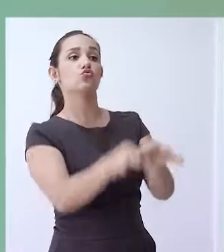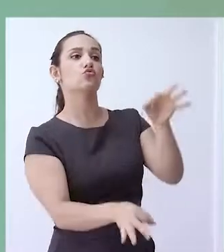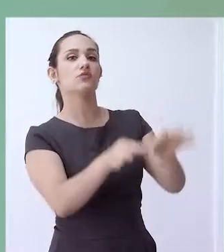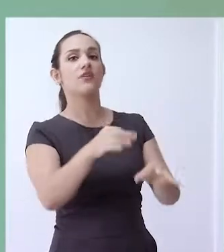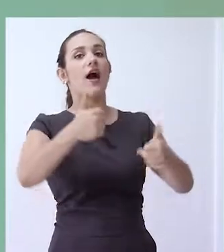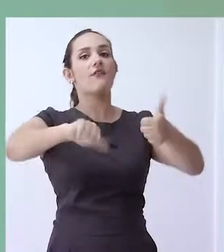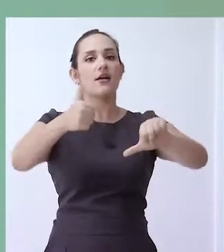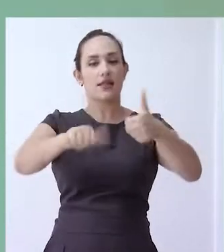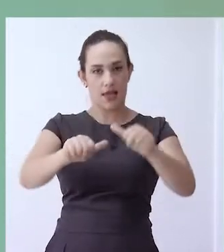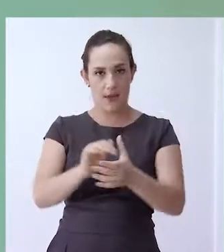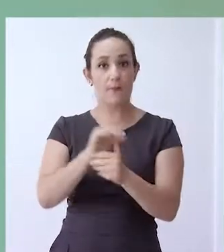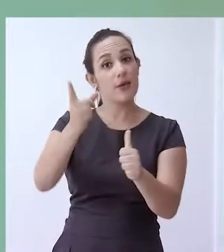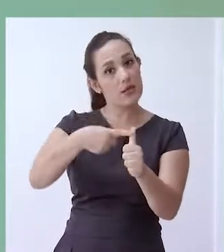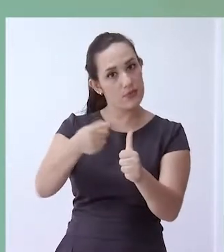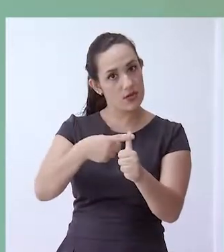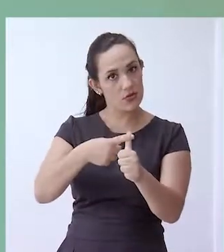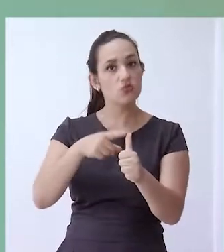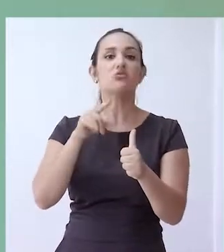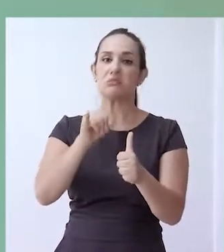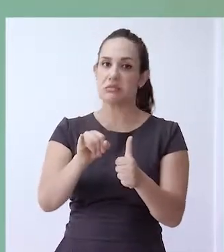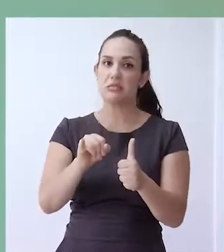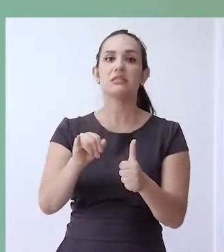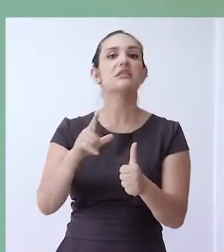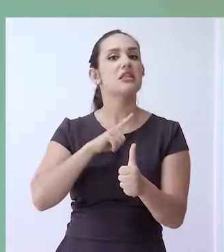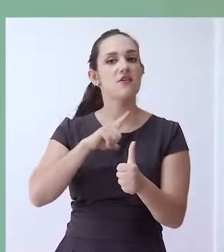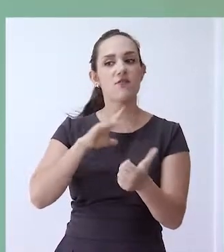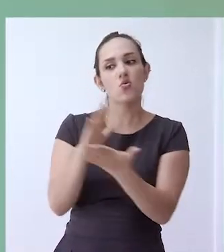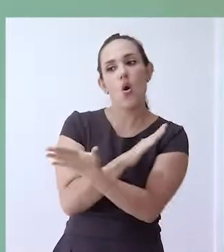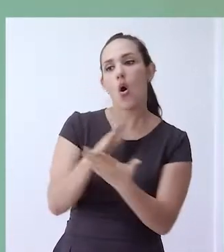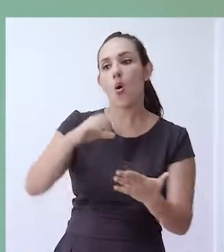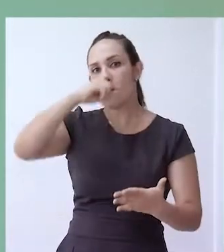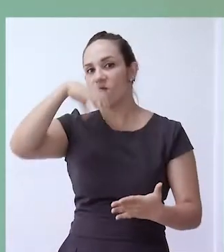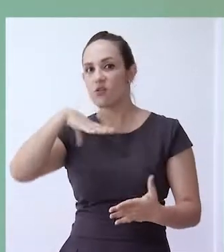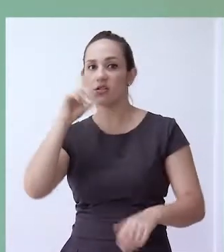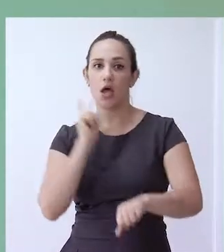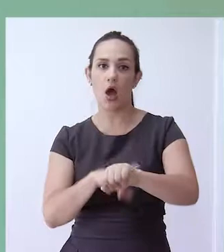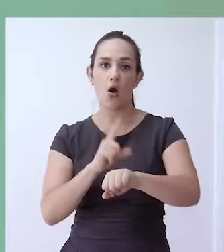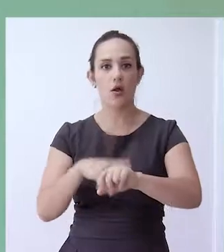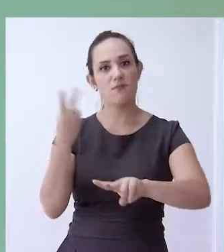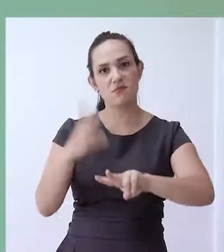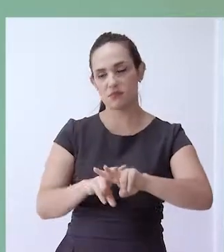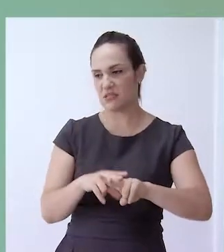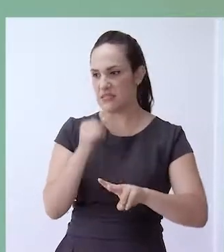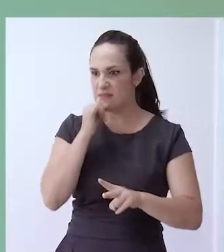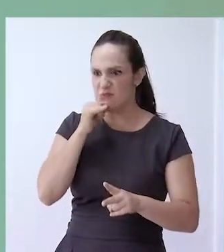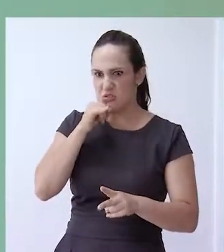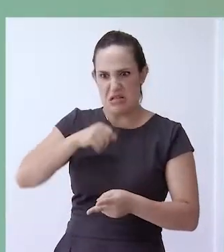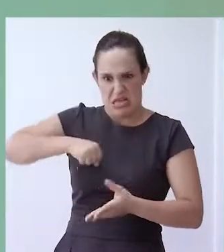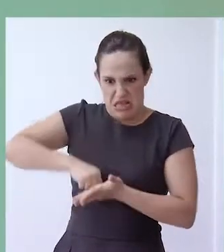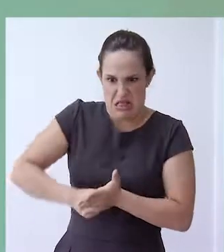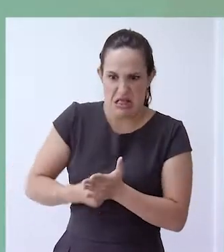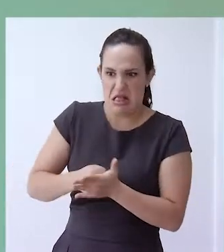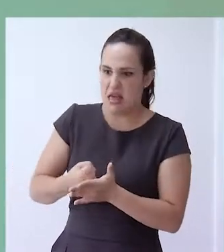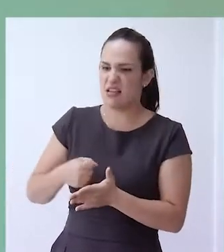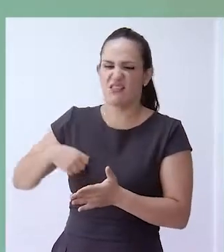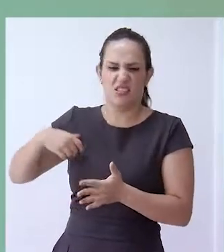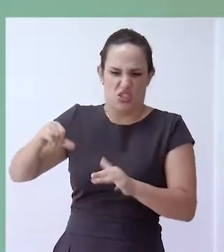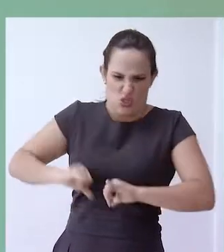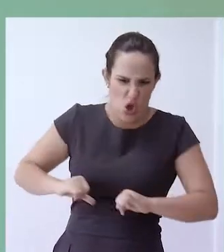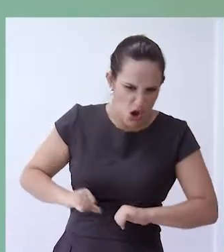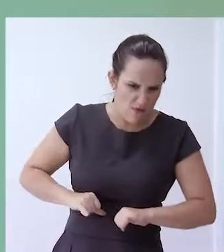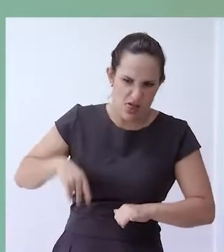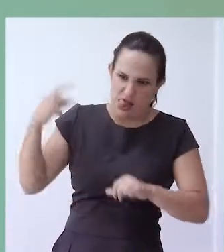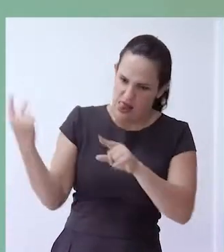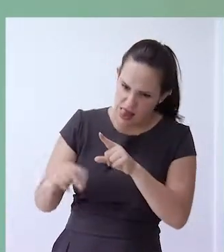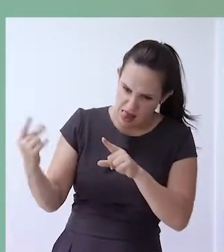verifique duas questões. Primeiro, se ela sofreu algum tipo de violência durante a sua prisão, algum tipo de tortura, algum